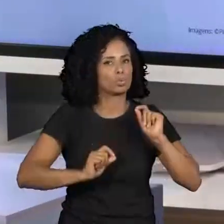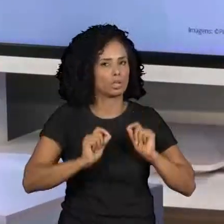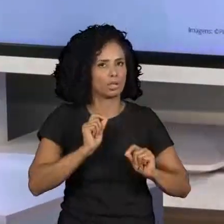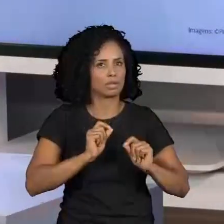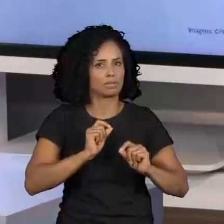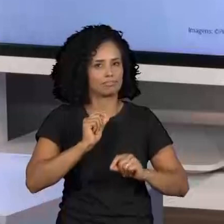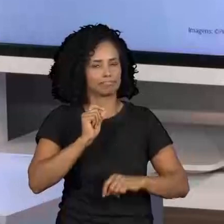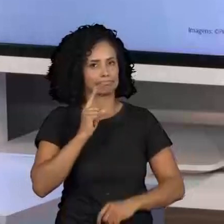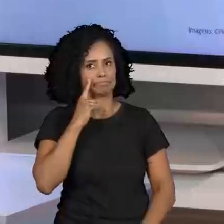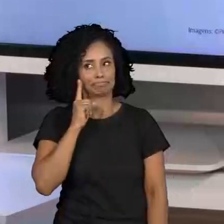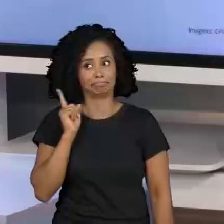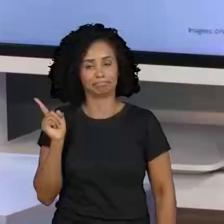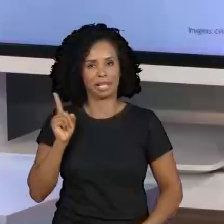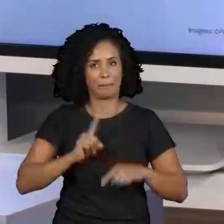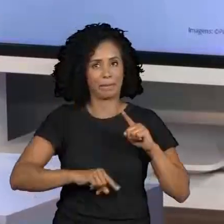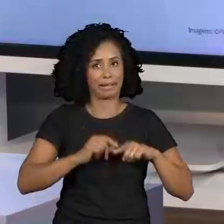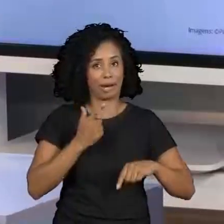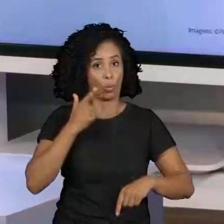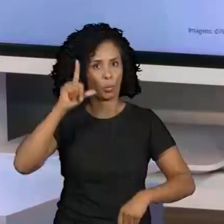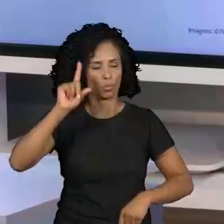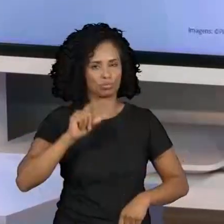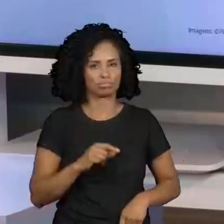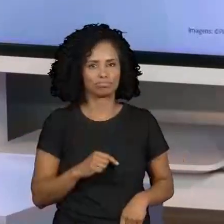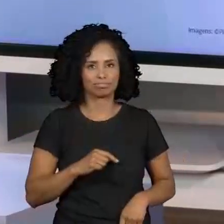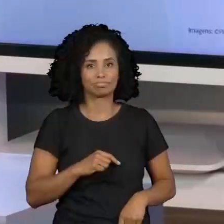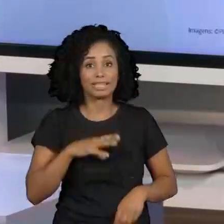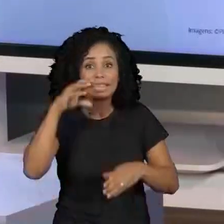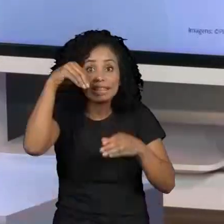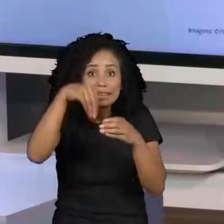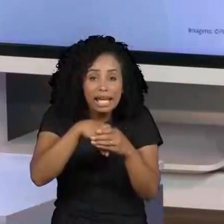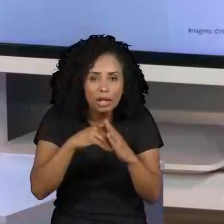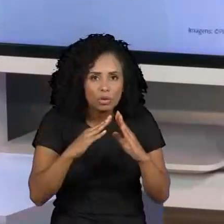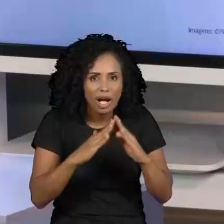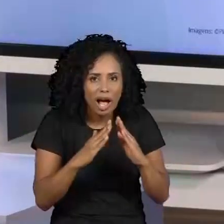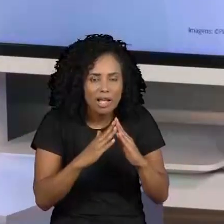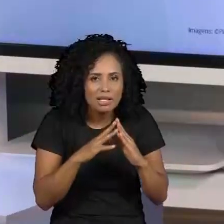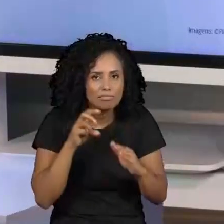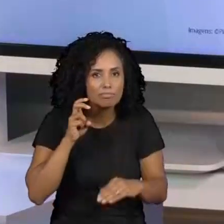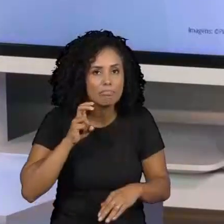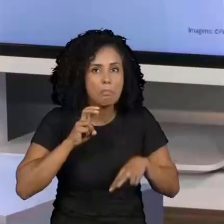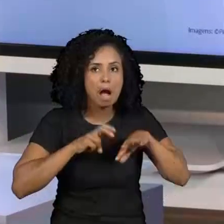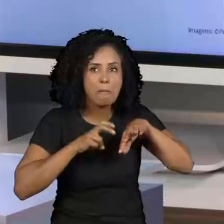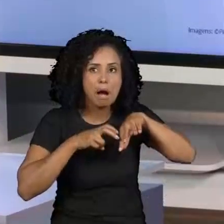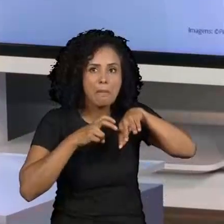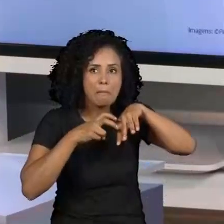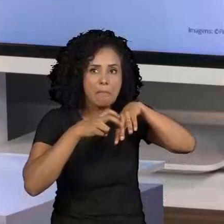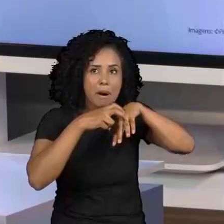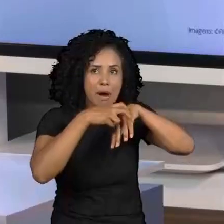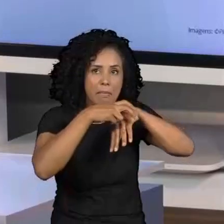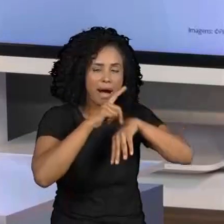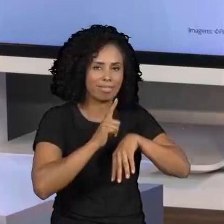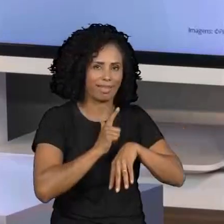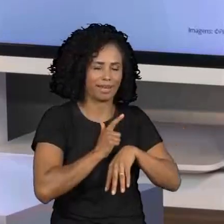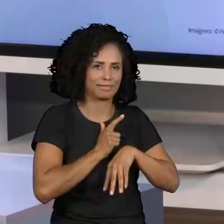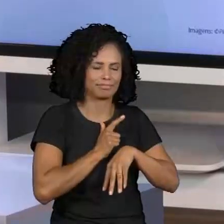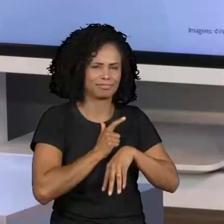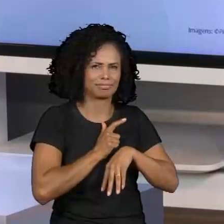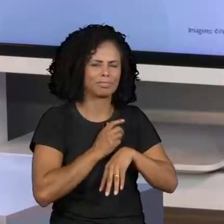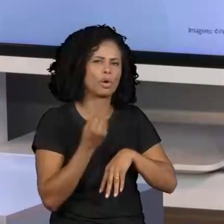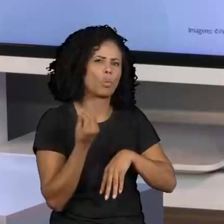uma escada dentro dessa casa. Já que eles não podiam sair, o que será que eles fizeram com essa